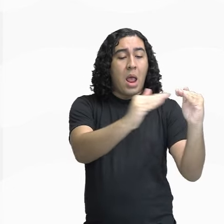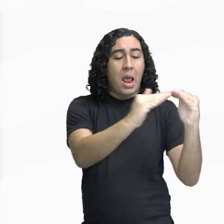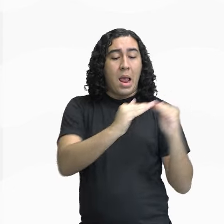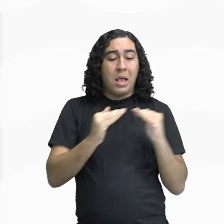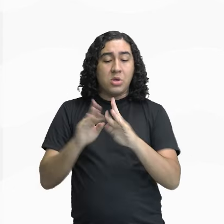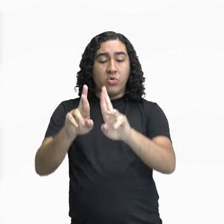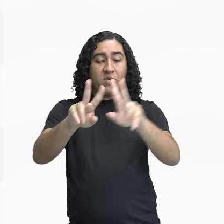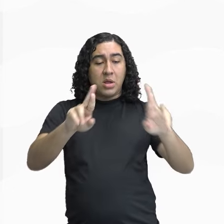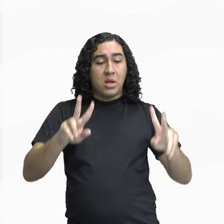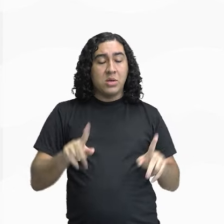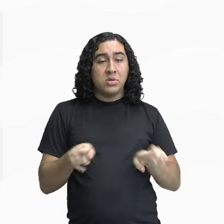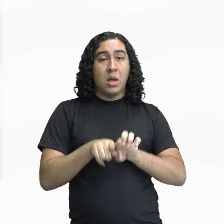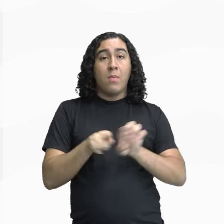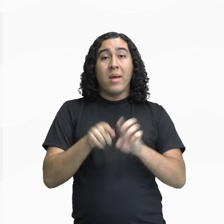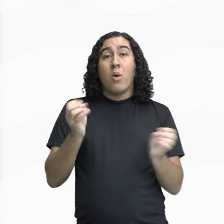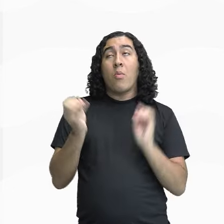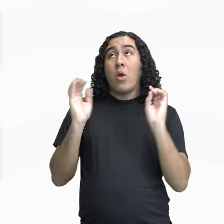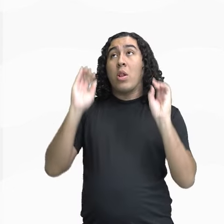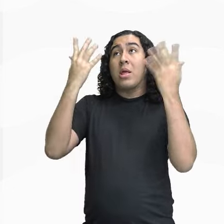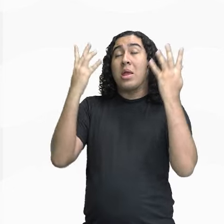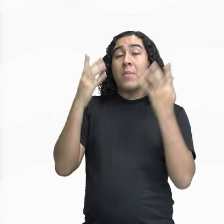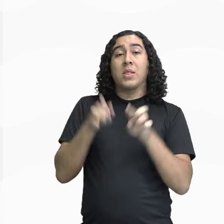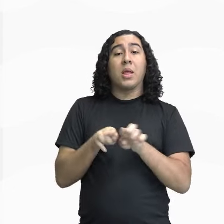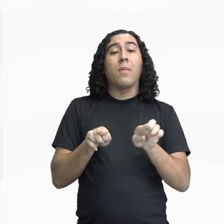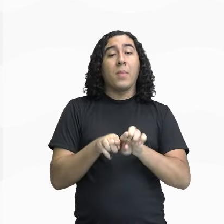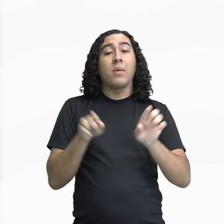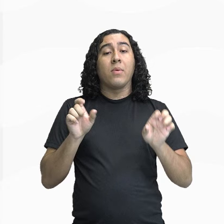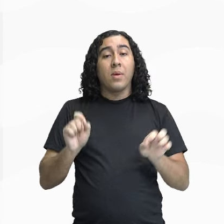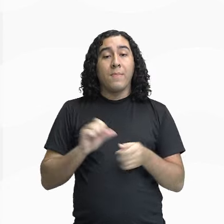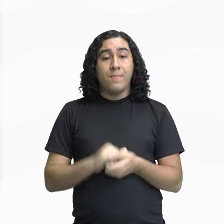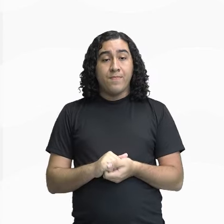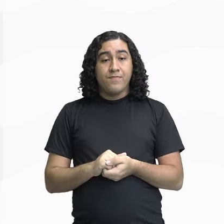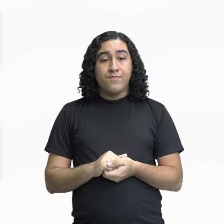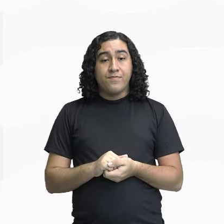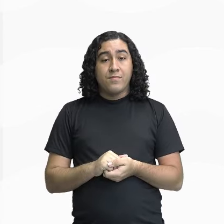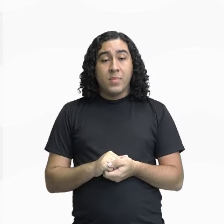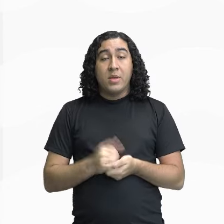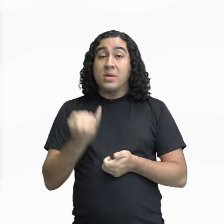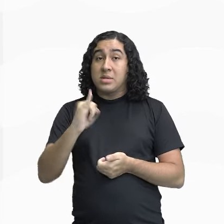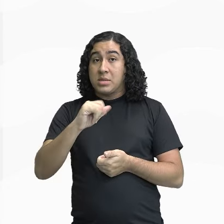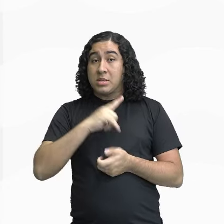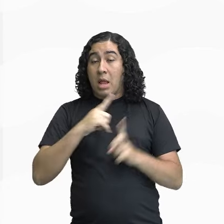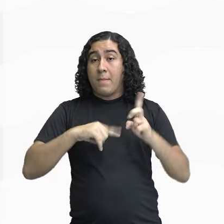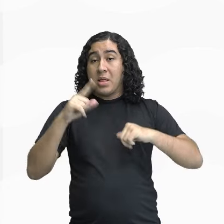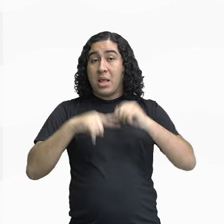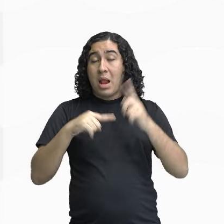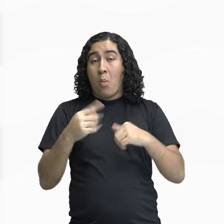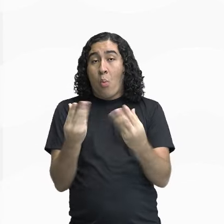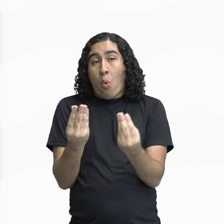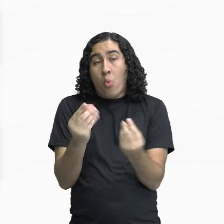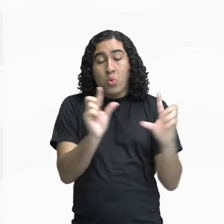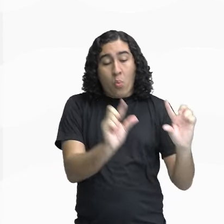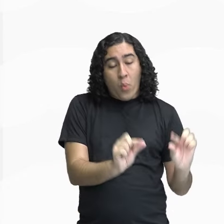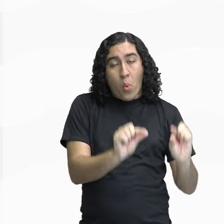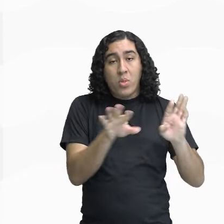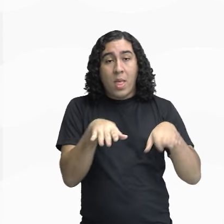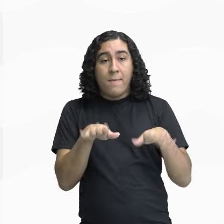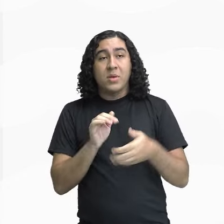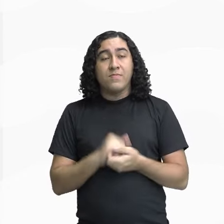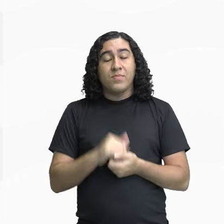também a condição climática e também a disponibilidade de material, tá? Que são aí